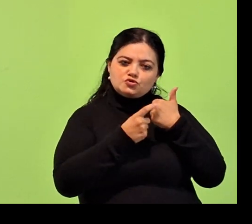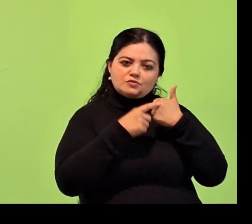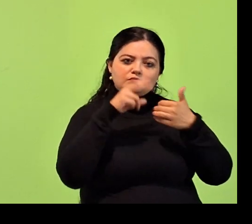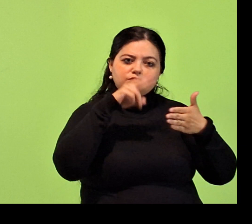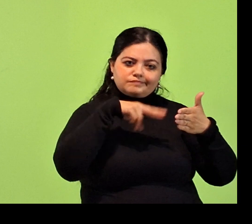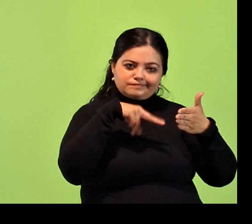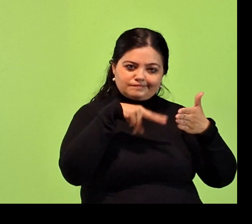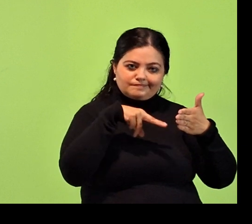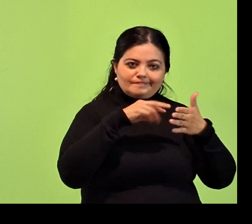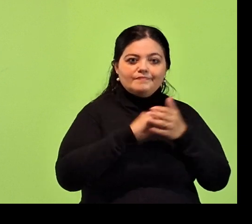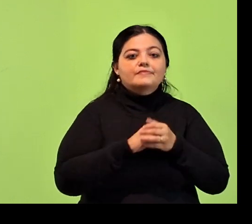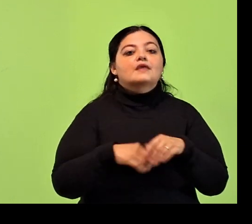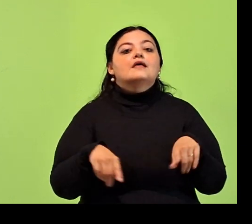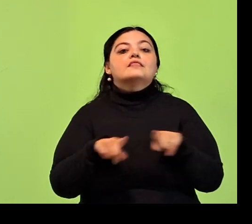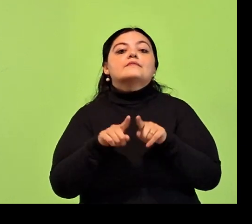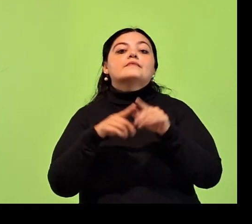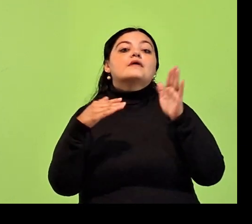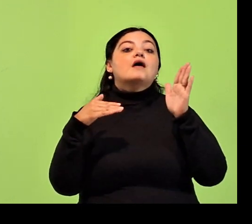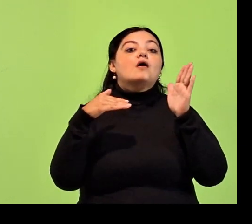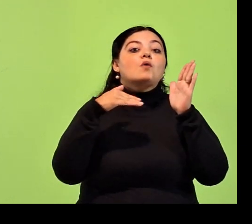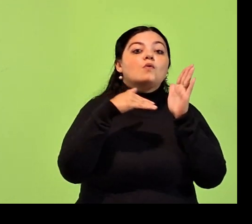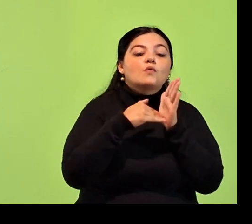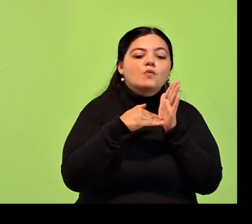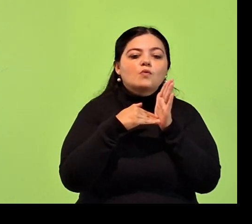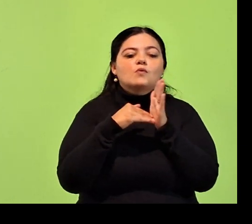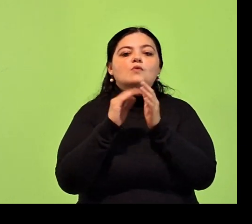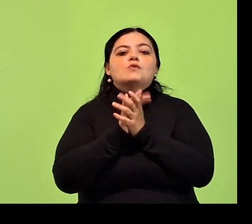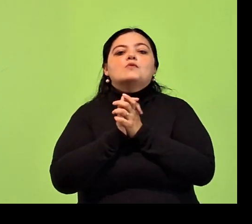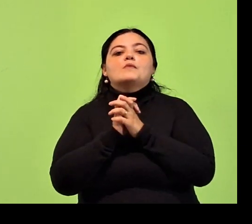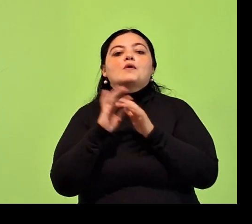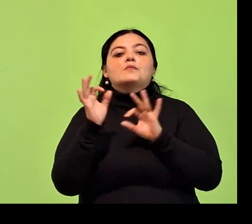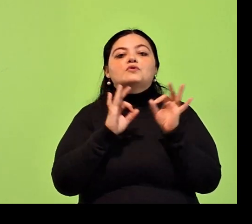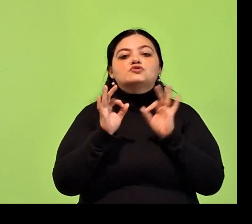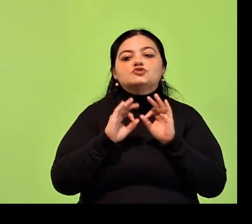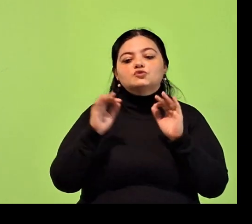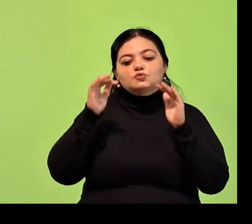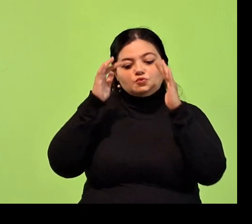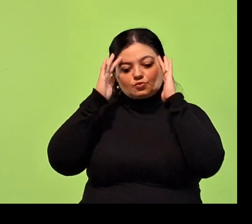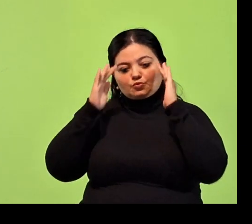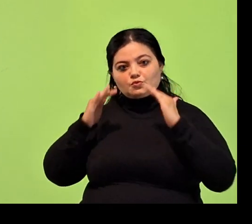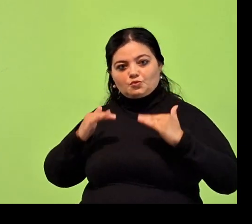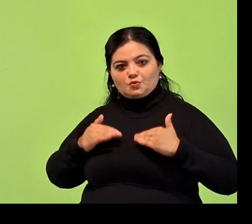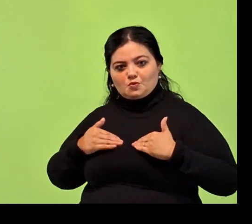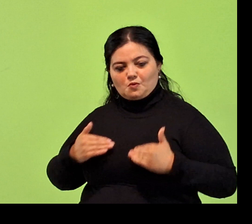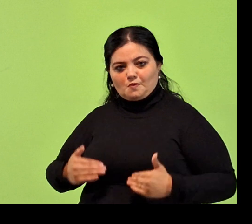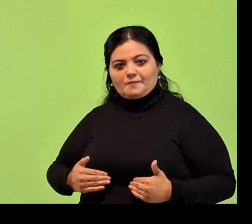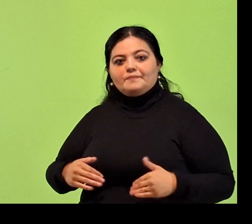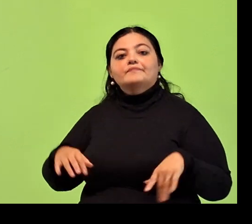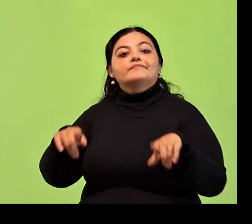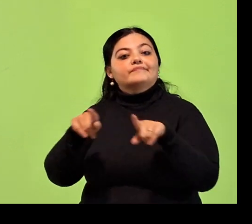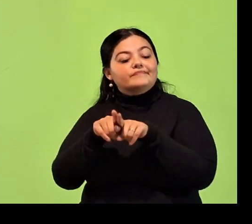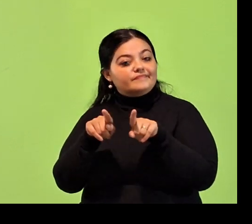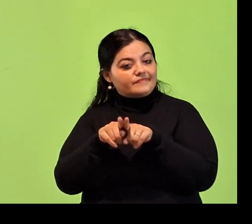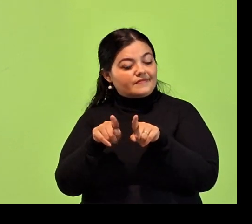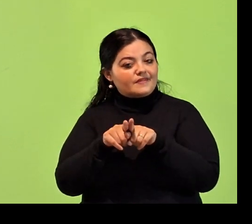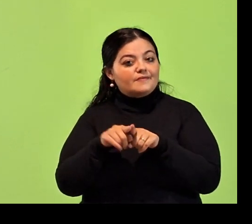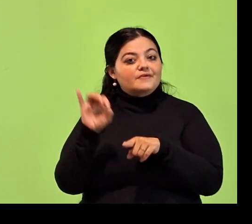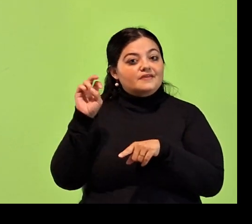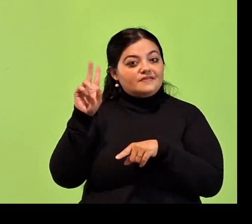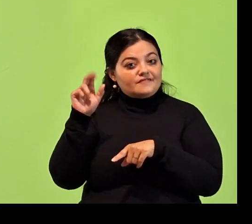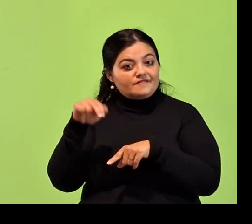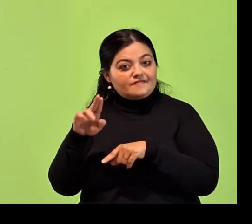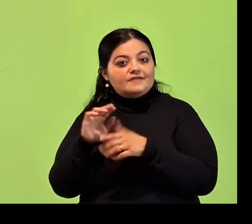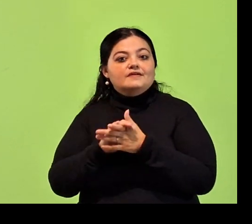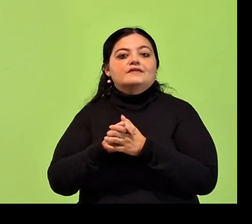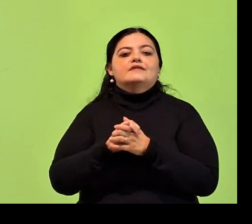também coloco a última e mais recente temporada do Projeto Humanos, Altamira, que também é o projeto transmídia do Ivan Mizanzuki, agora sobre os casos